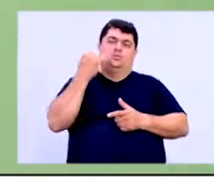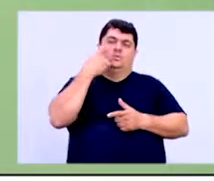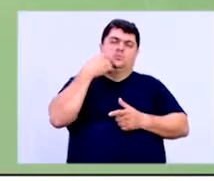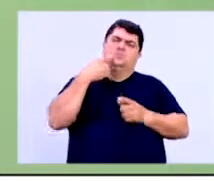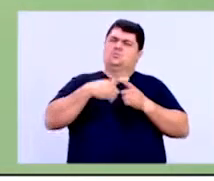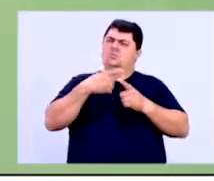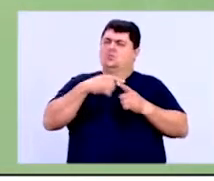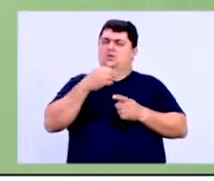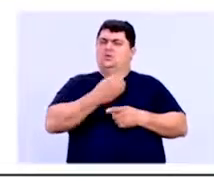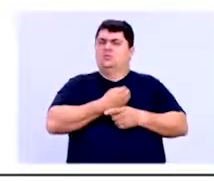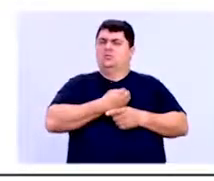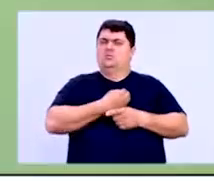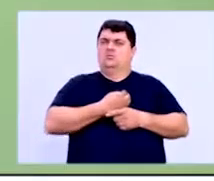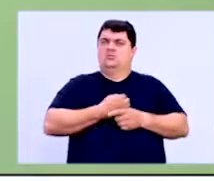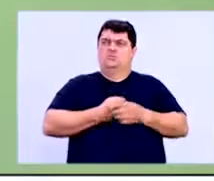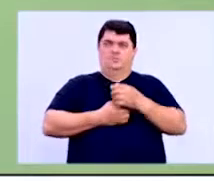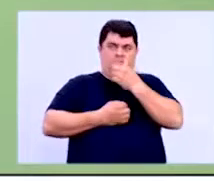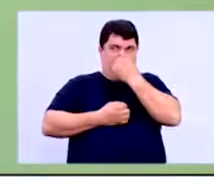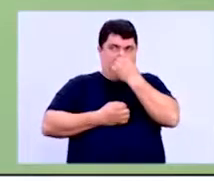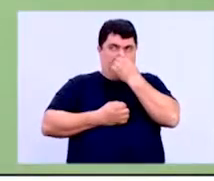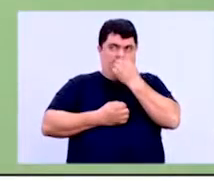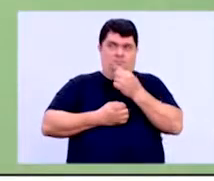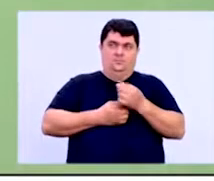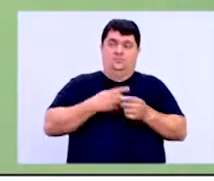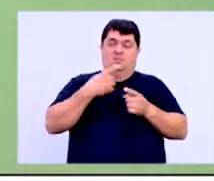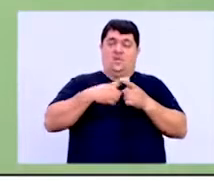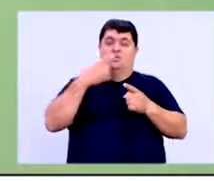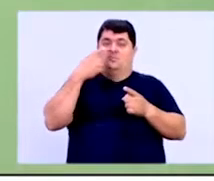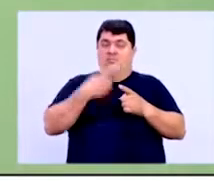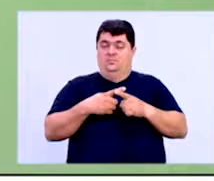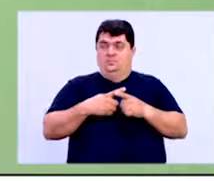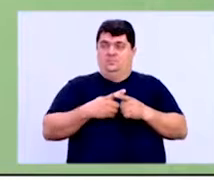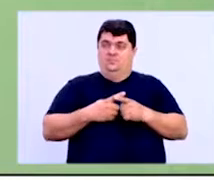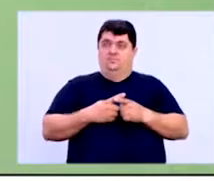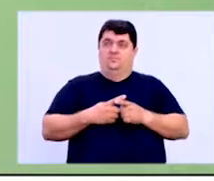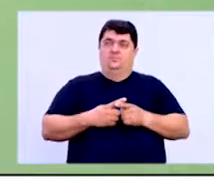esse é um número mágico? Olha aqui, gente, por que ele é um número mágico?